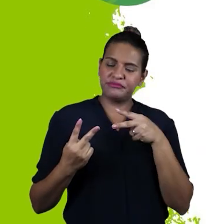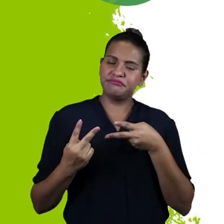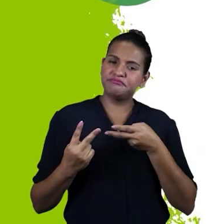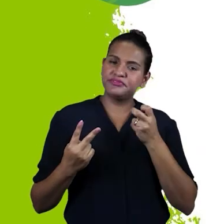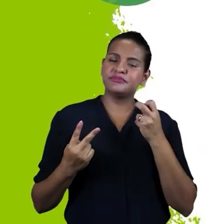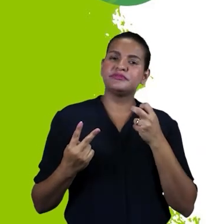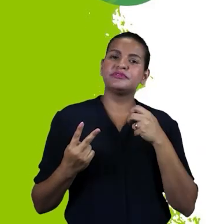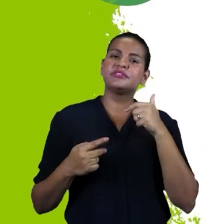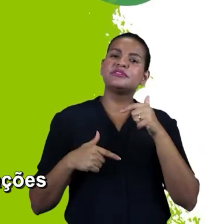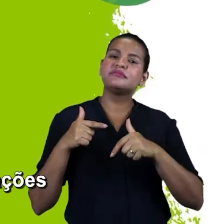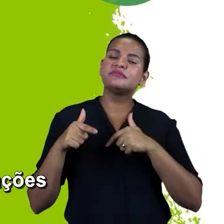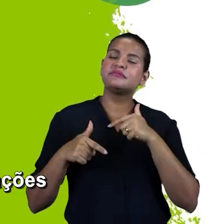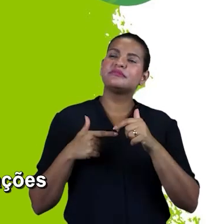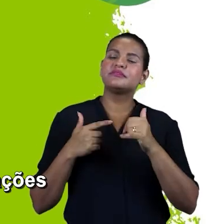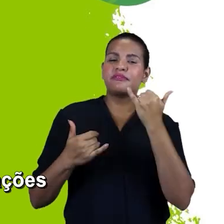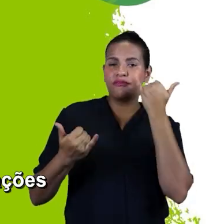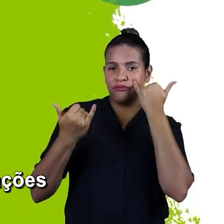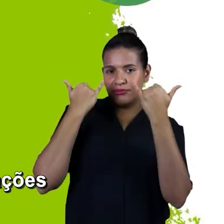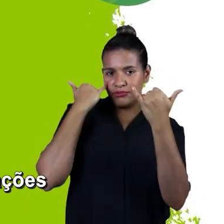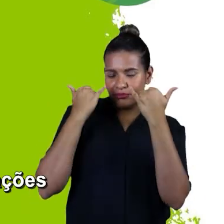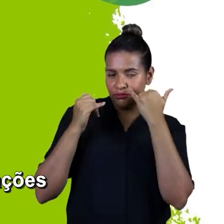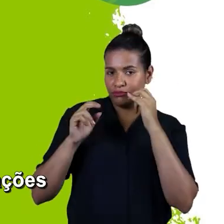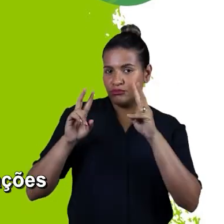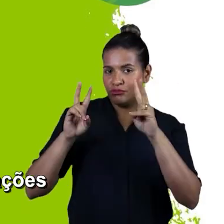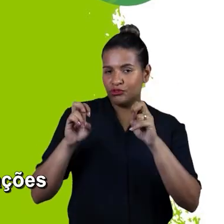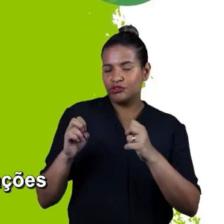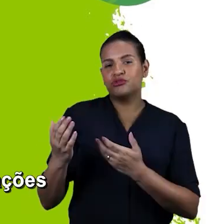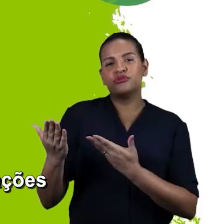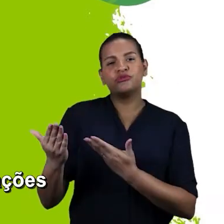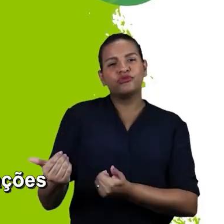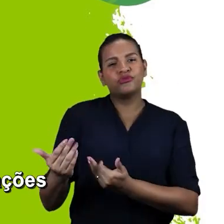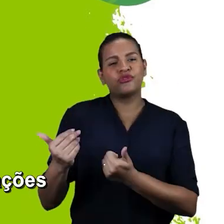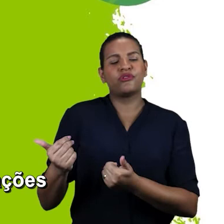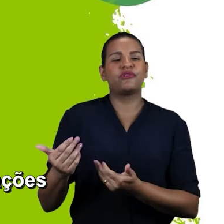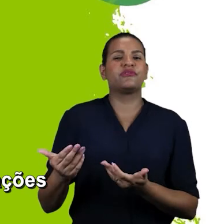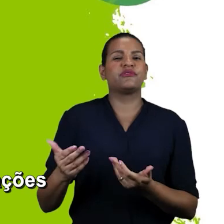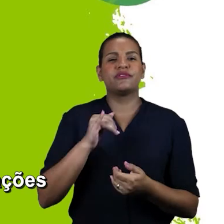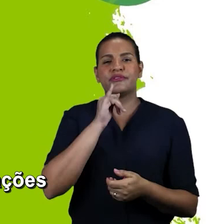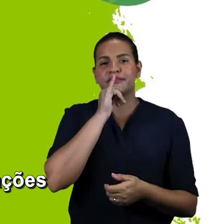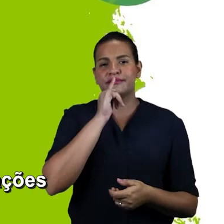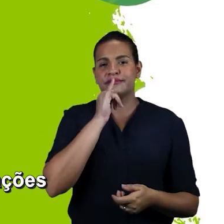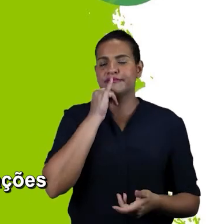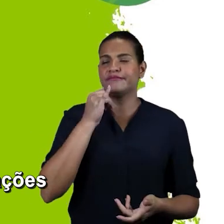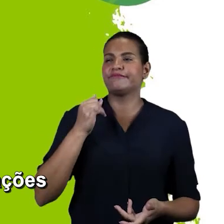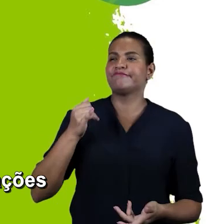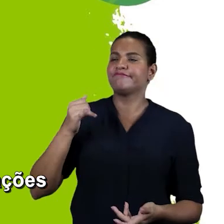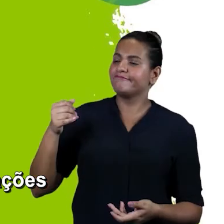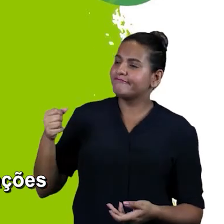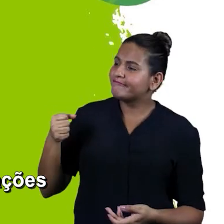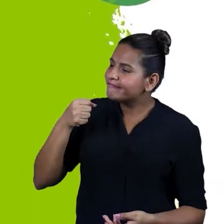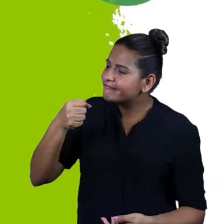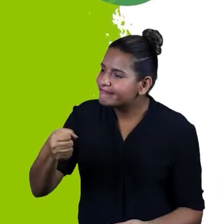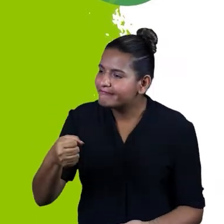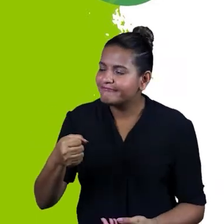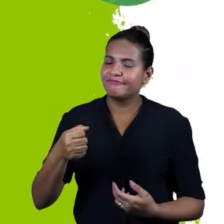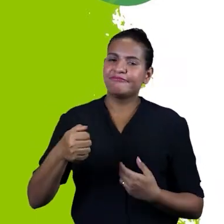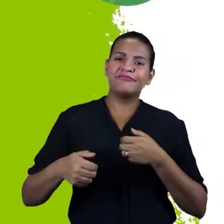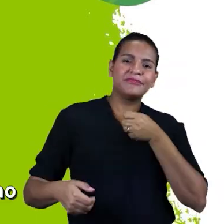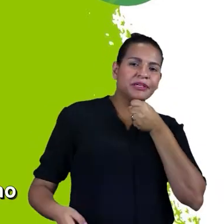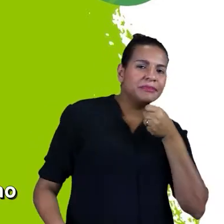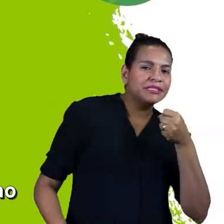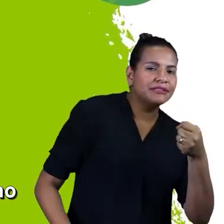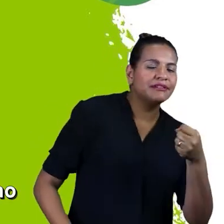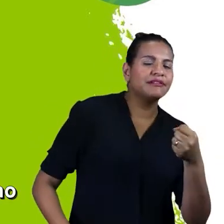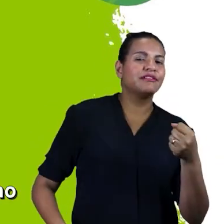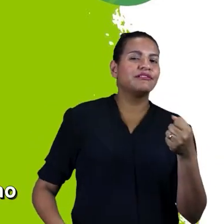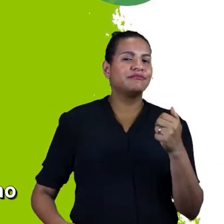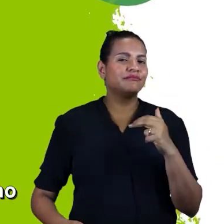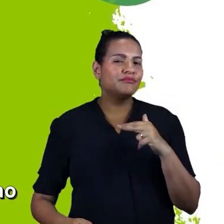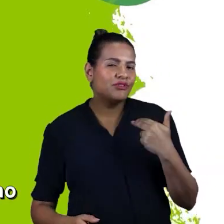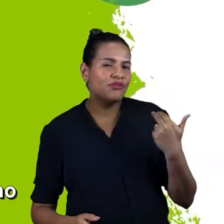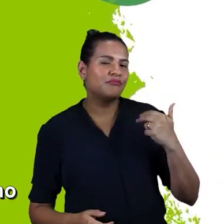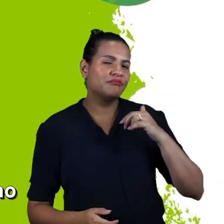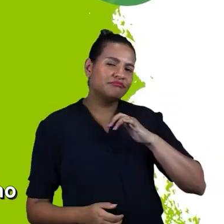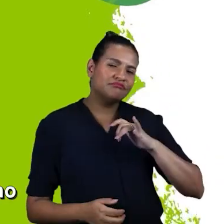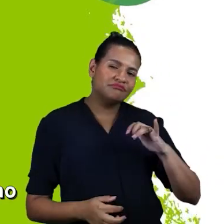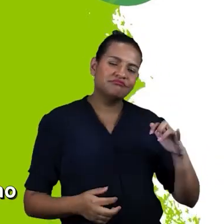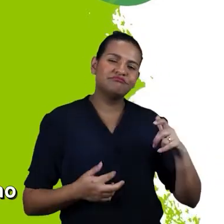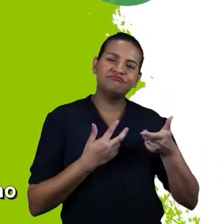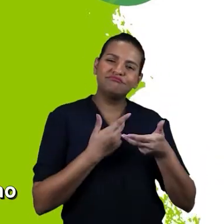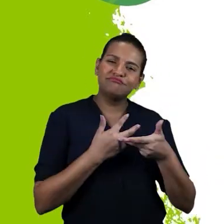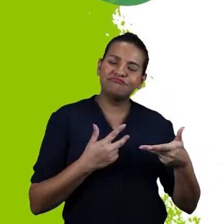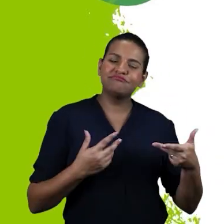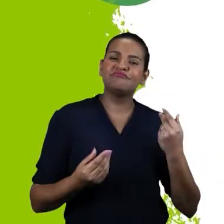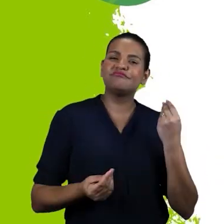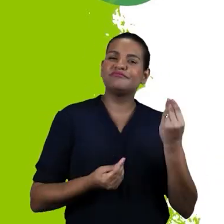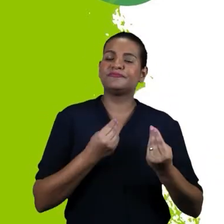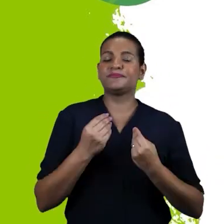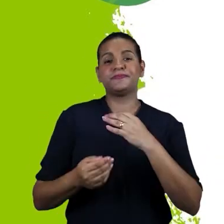conhecendo, né, trabalhar entre vocês as informações dos jovens se apresentando, né? Aí vocês tiveram um